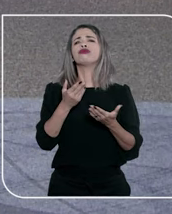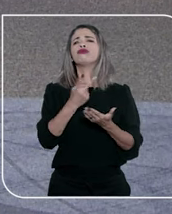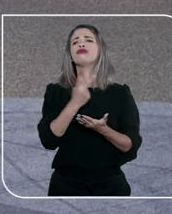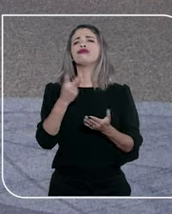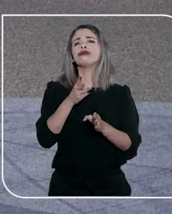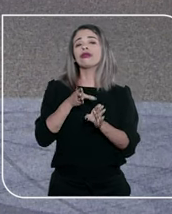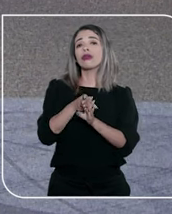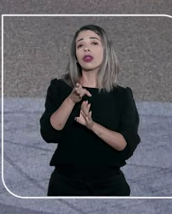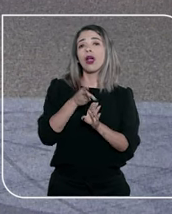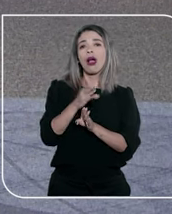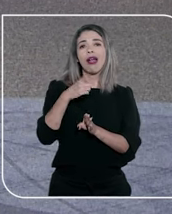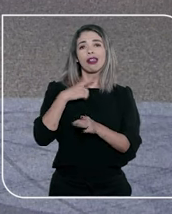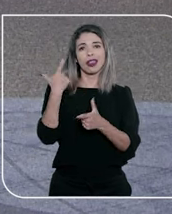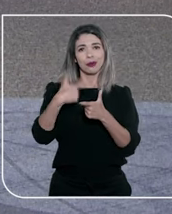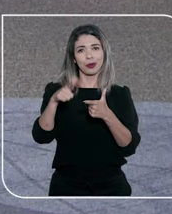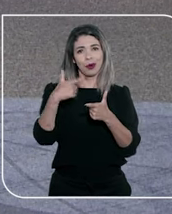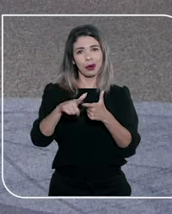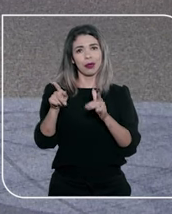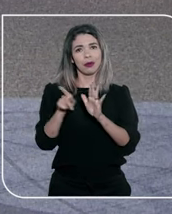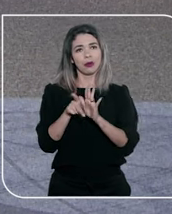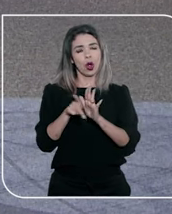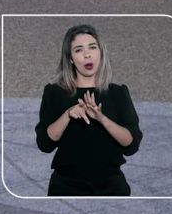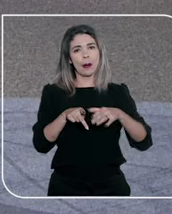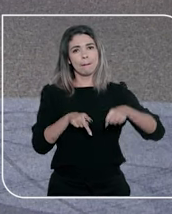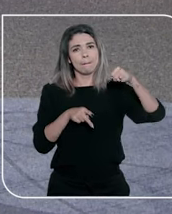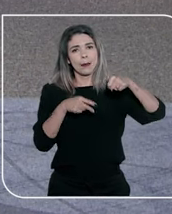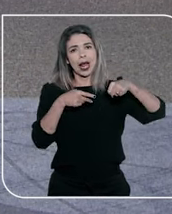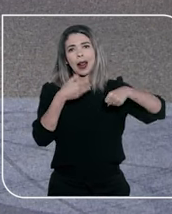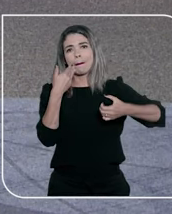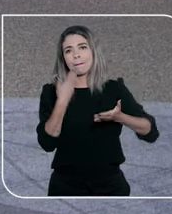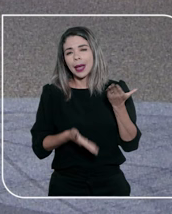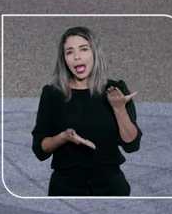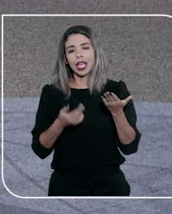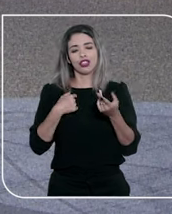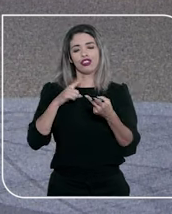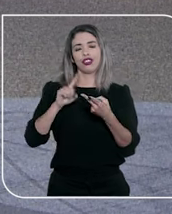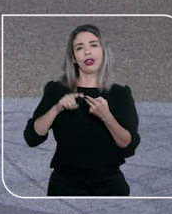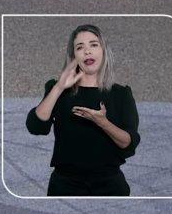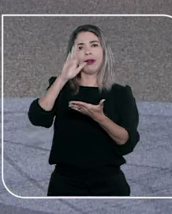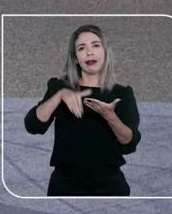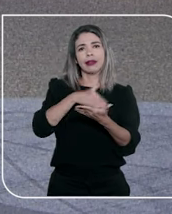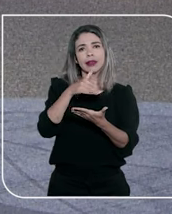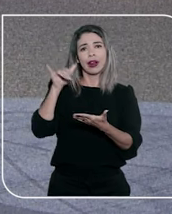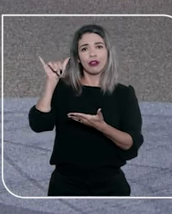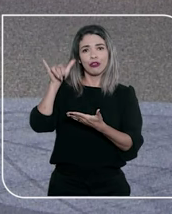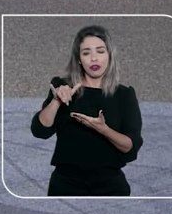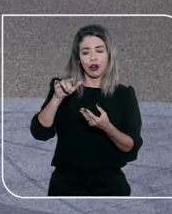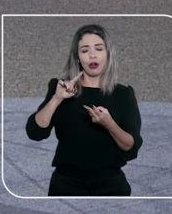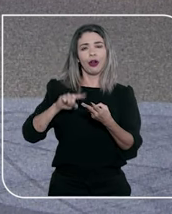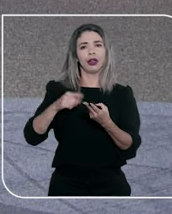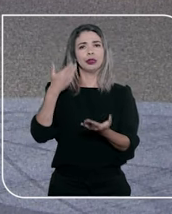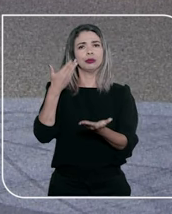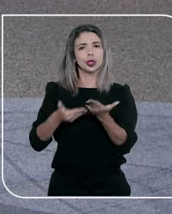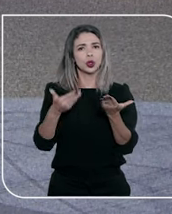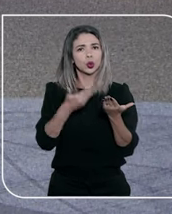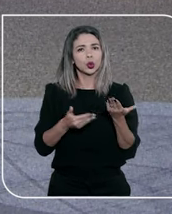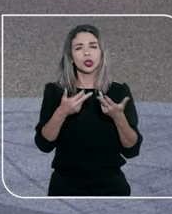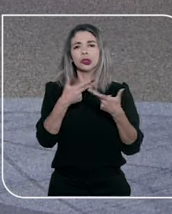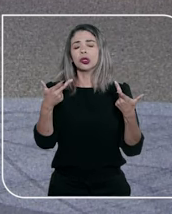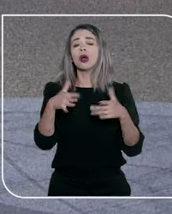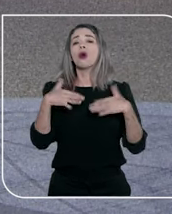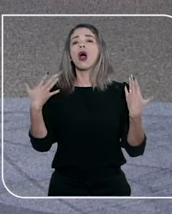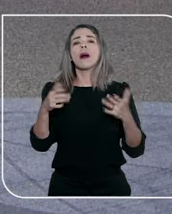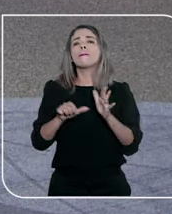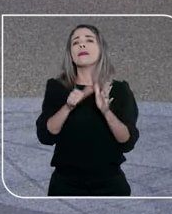com extravio de bagagem, cancelamento de voos, enfim, danos às bagagens? Qual a primeira atitude